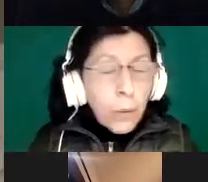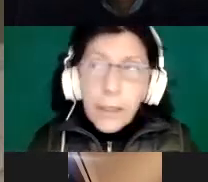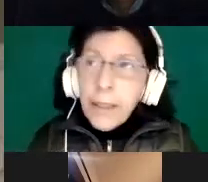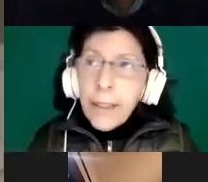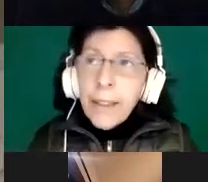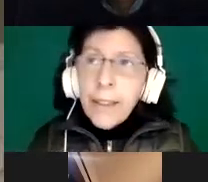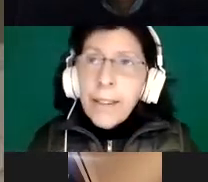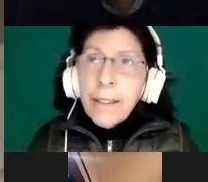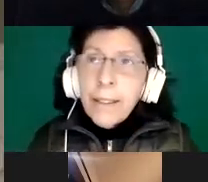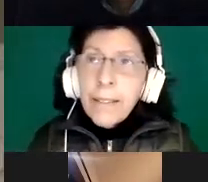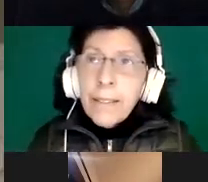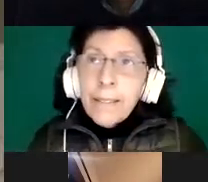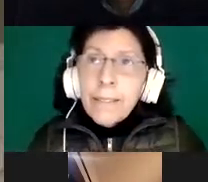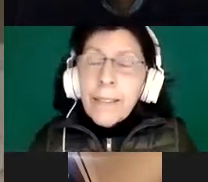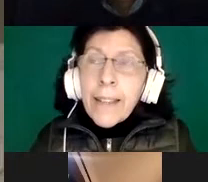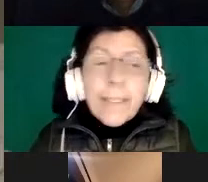permitiu